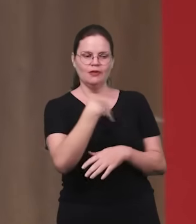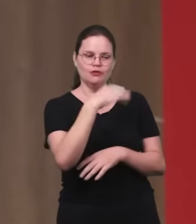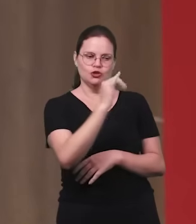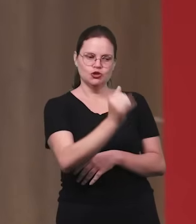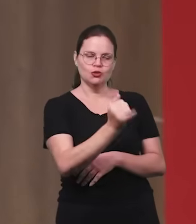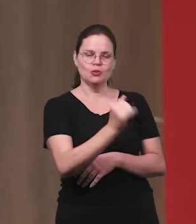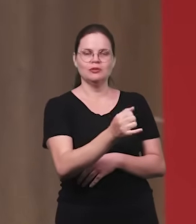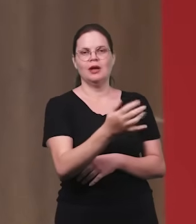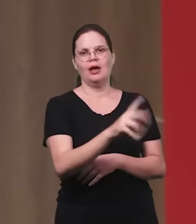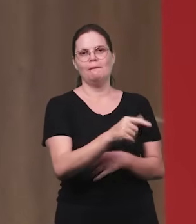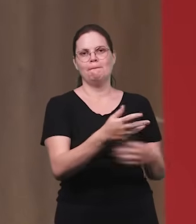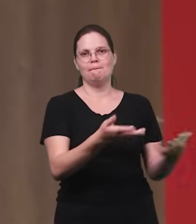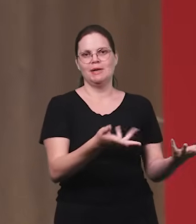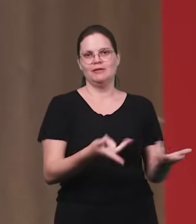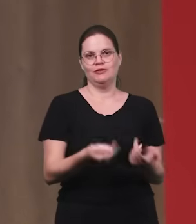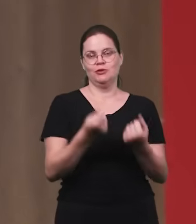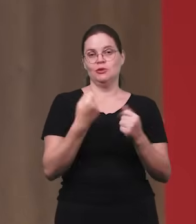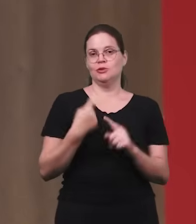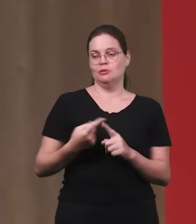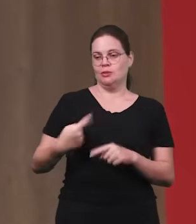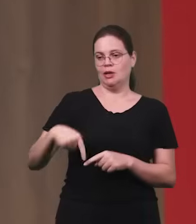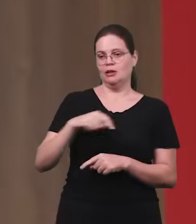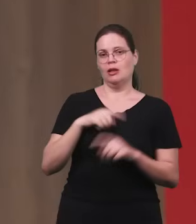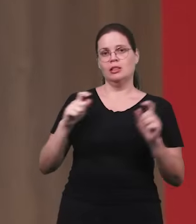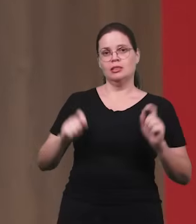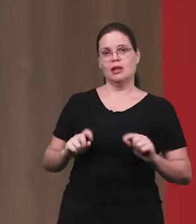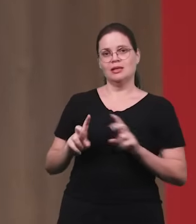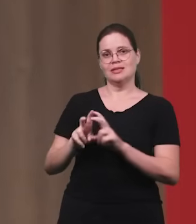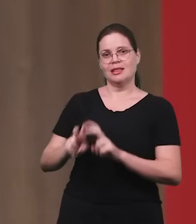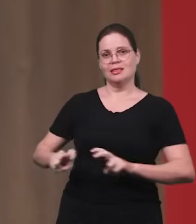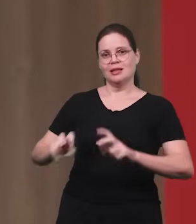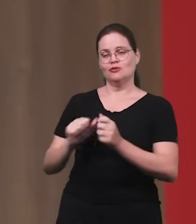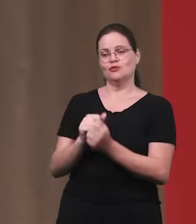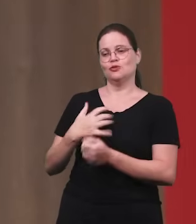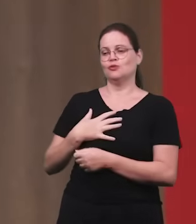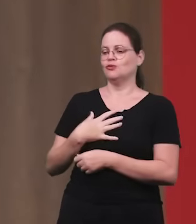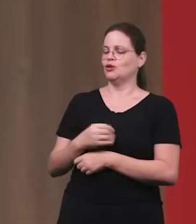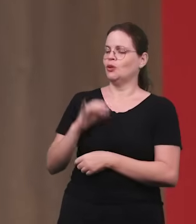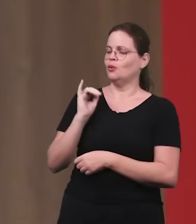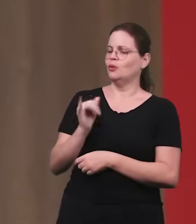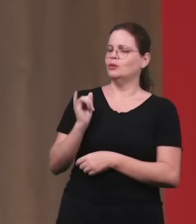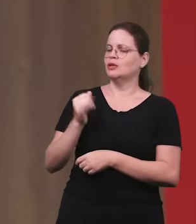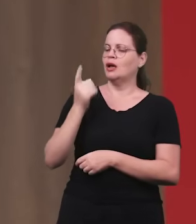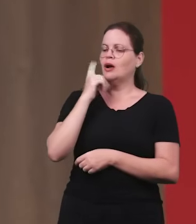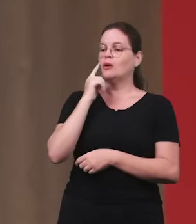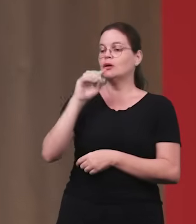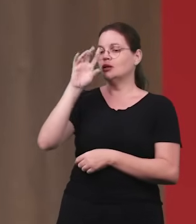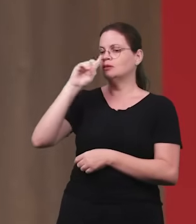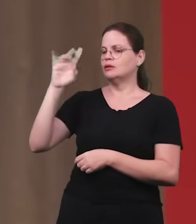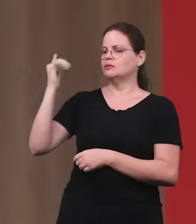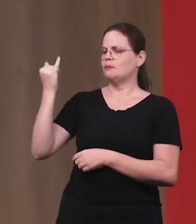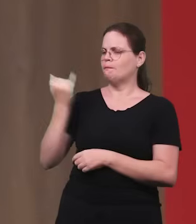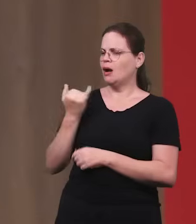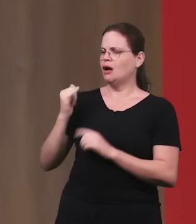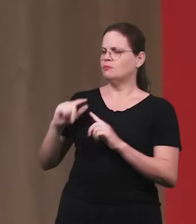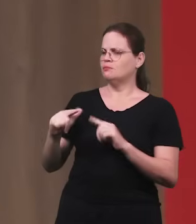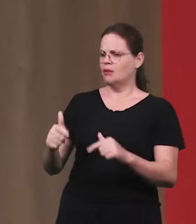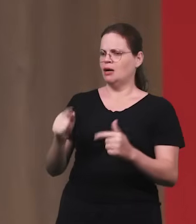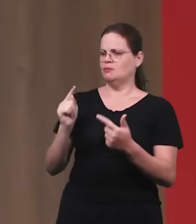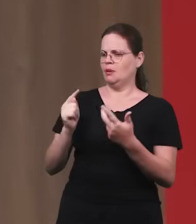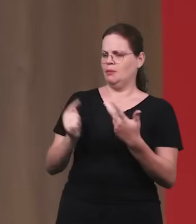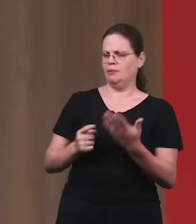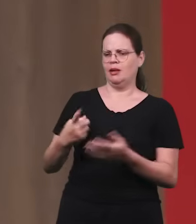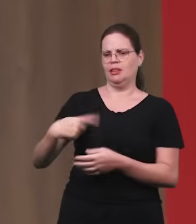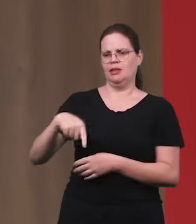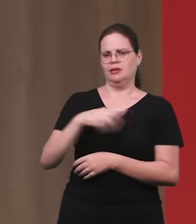né? Quando nós podemos assentar com os nossos filhos e falar para eles do que Deus fez a nosso favor, não